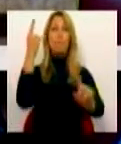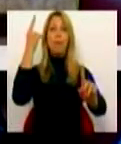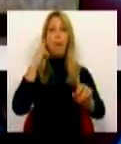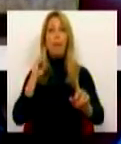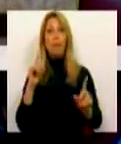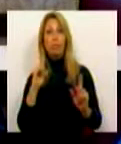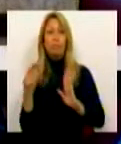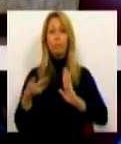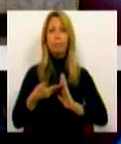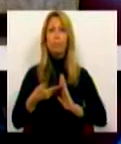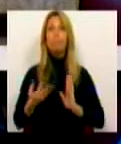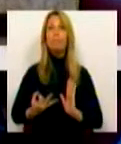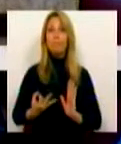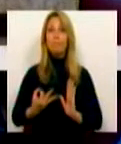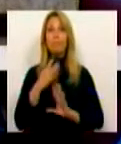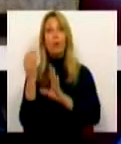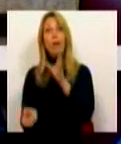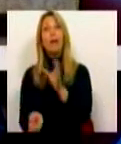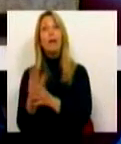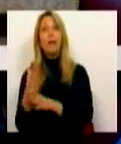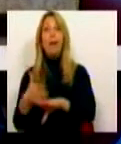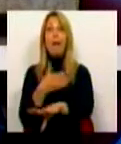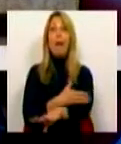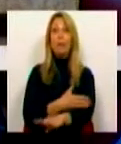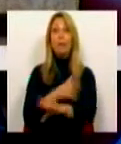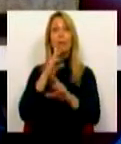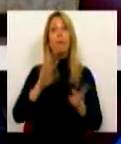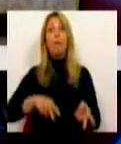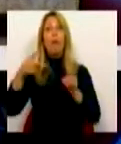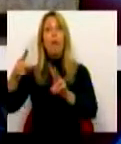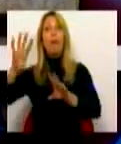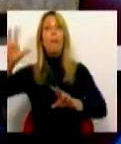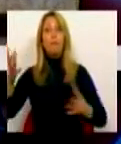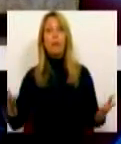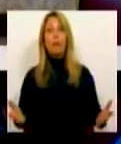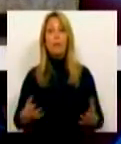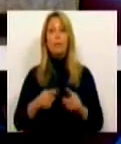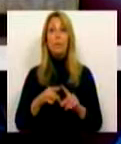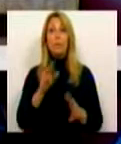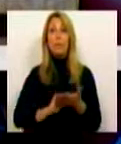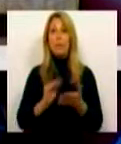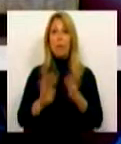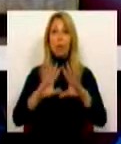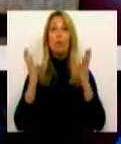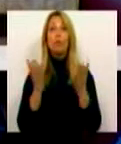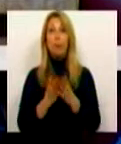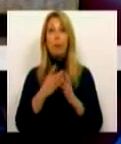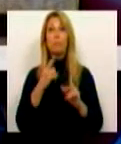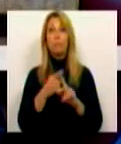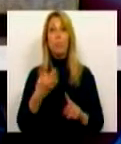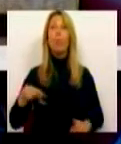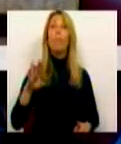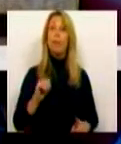fundado ainda durante o seu exílio. Enquanto secretário-geral do PS, Mário Soares foi um dirigente influente da